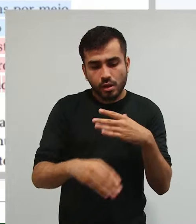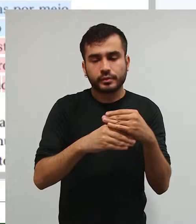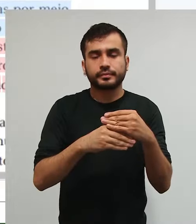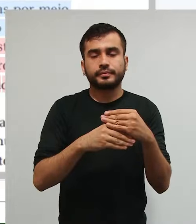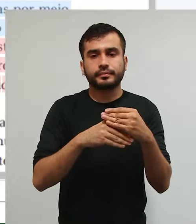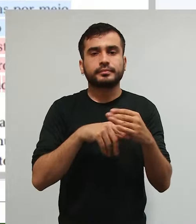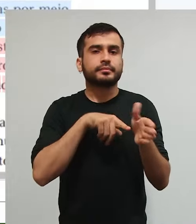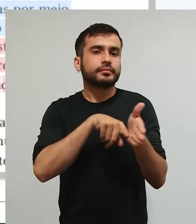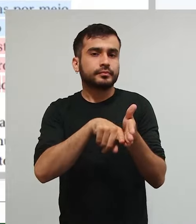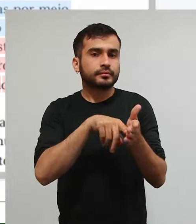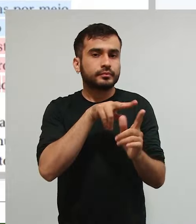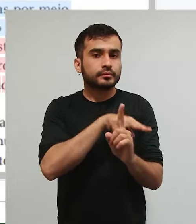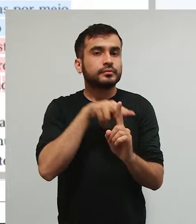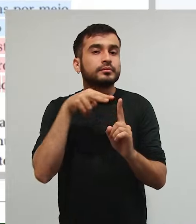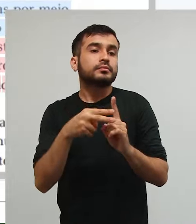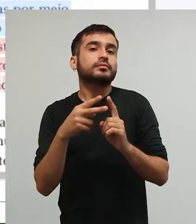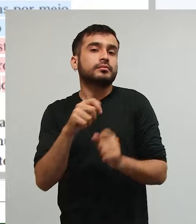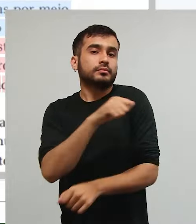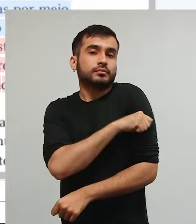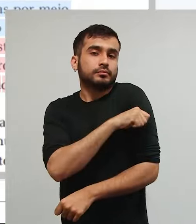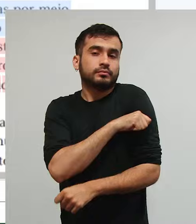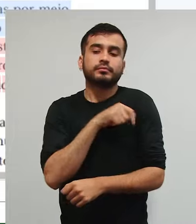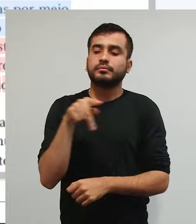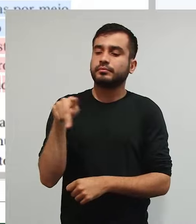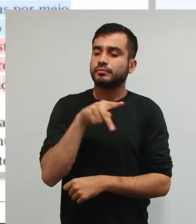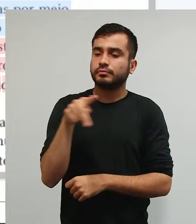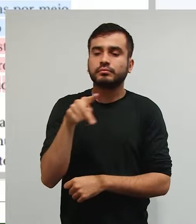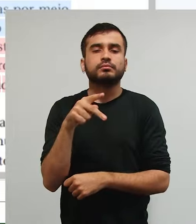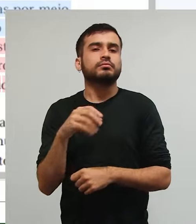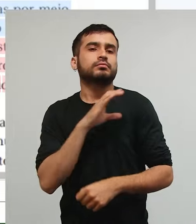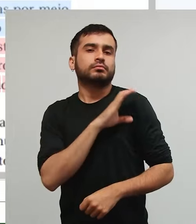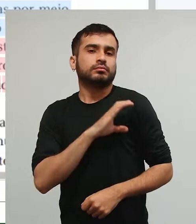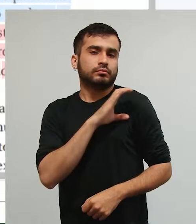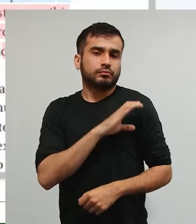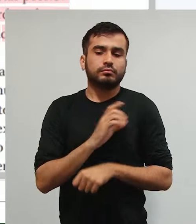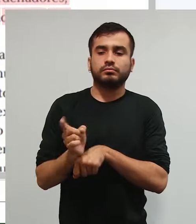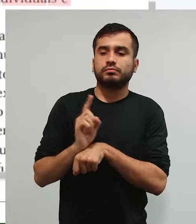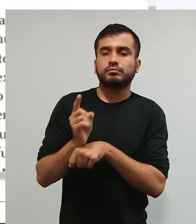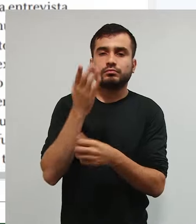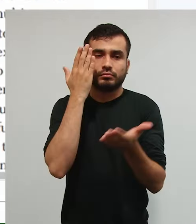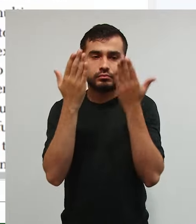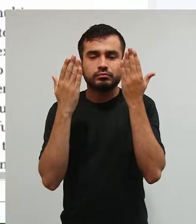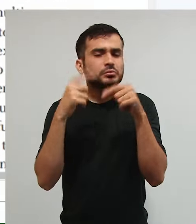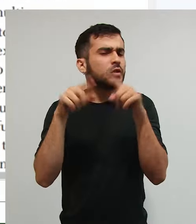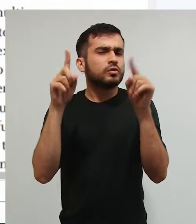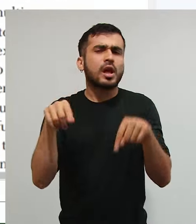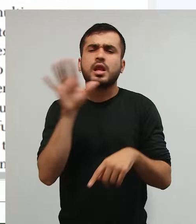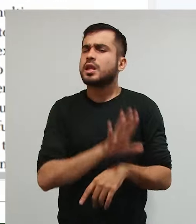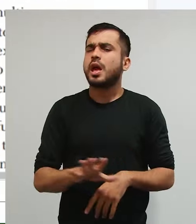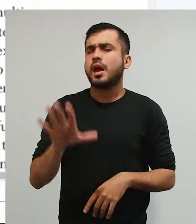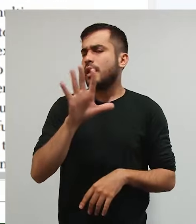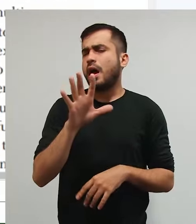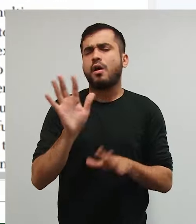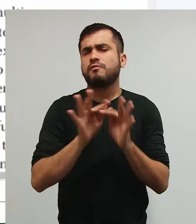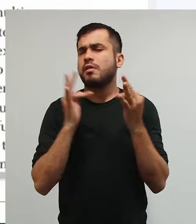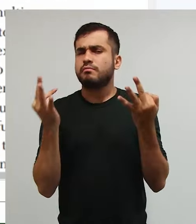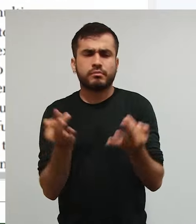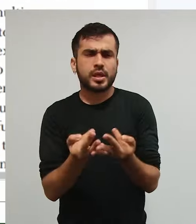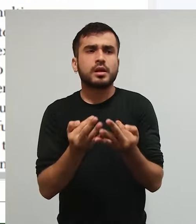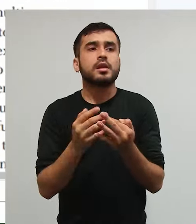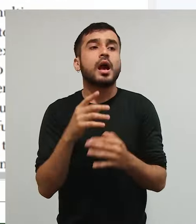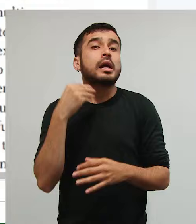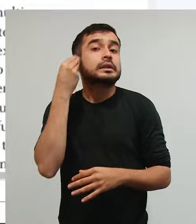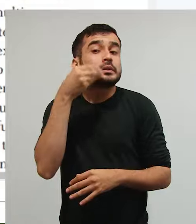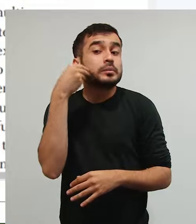educação. Então, né, as entrevistas possibilitam incluir nas pesquisas a perspectiva dos alunos,